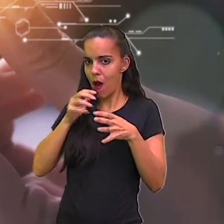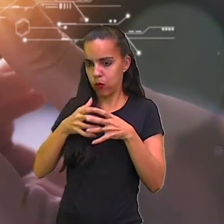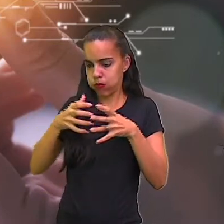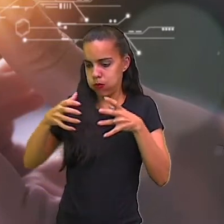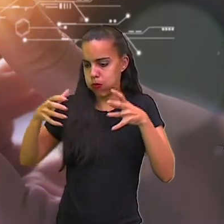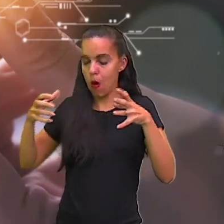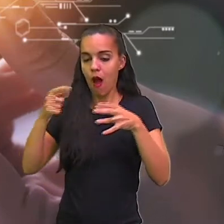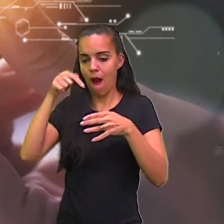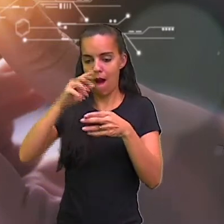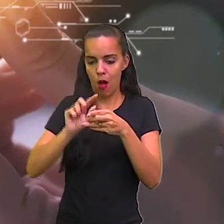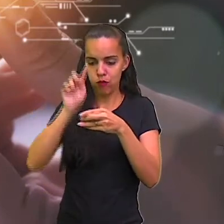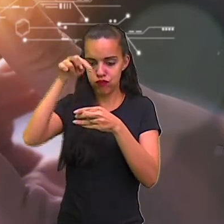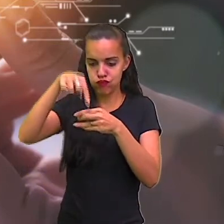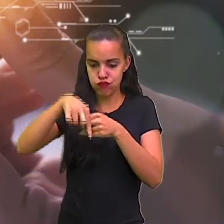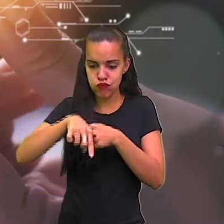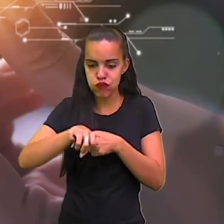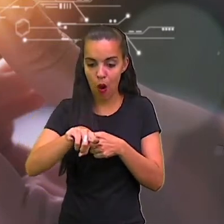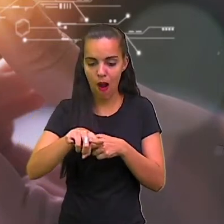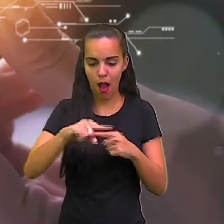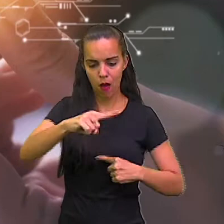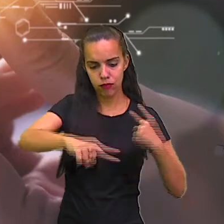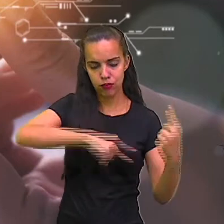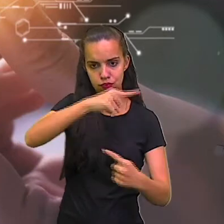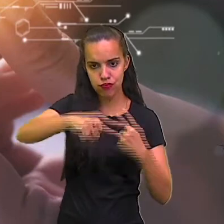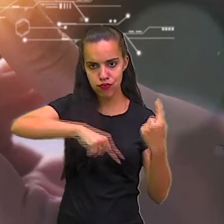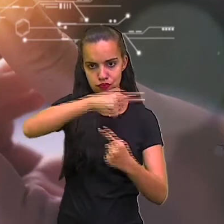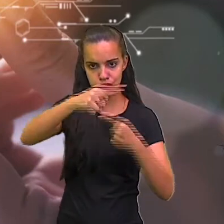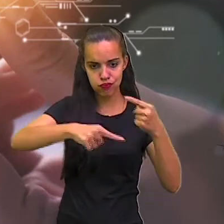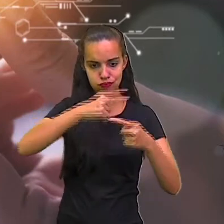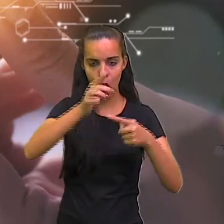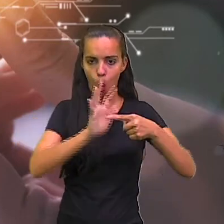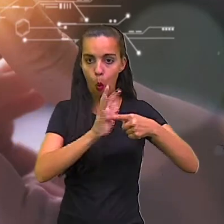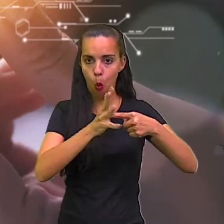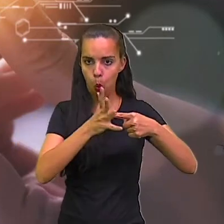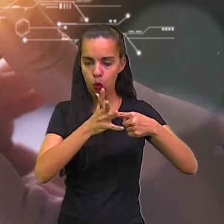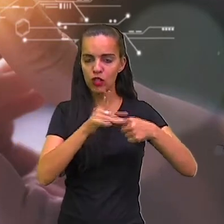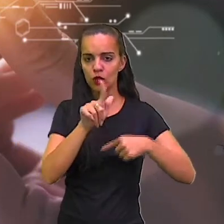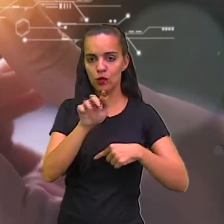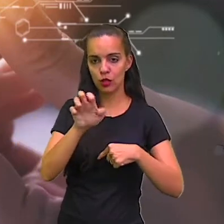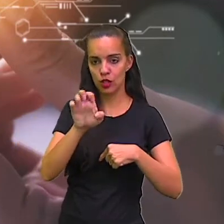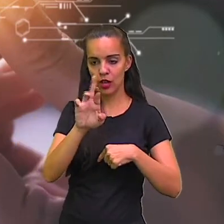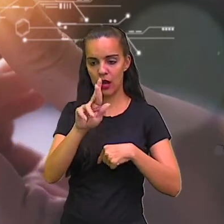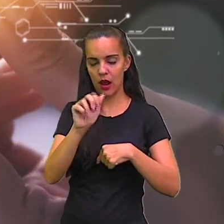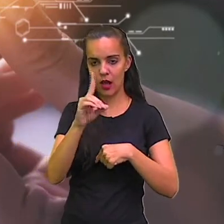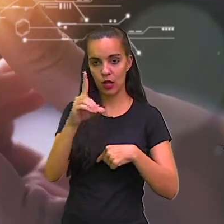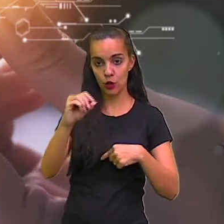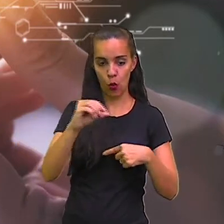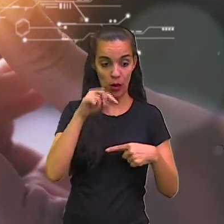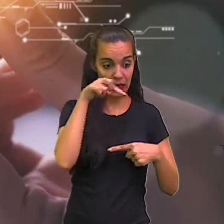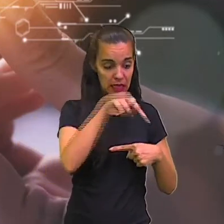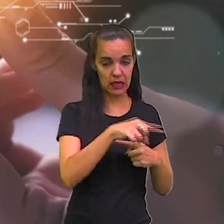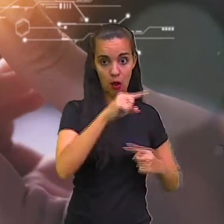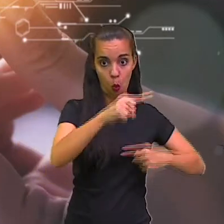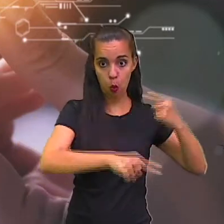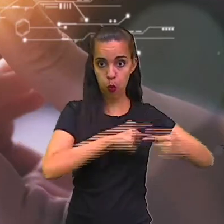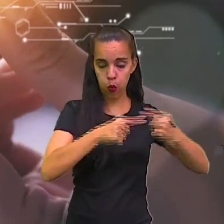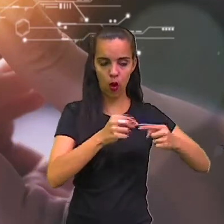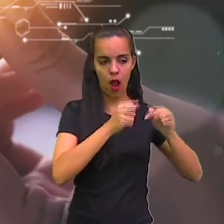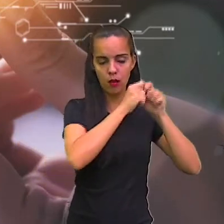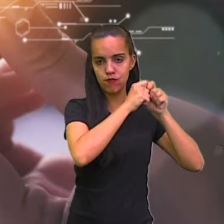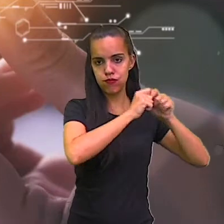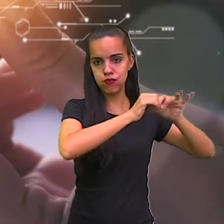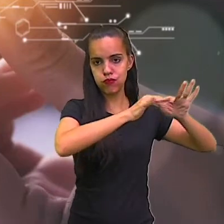e nesse trajeto movimenta uma imensa roda que é chamada de turbina nesse